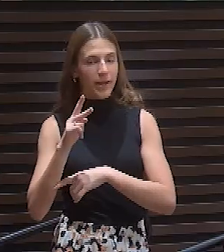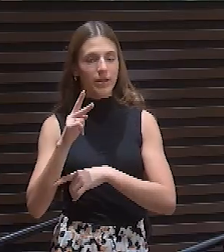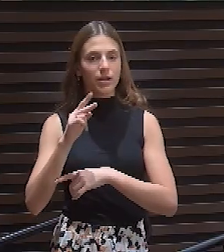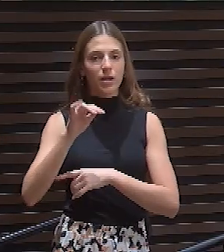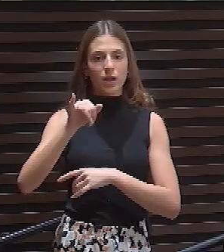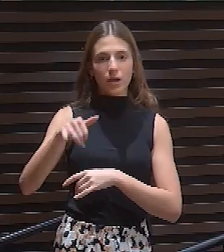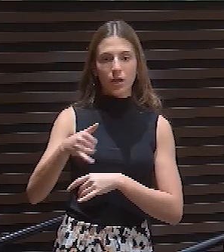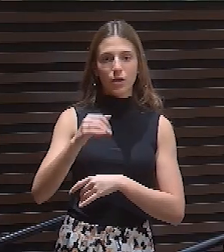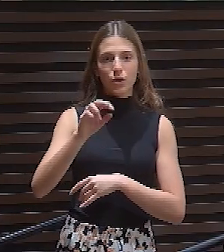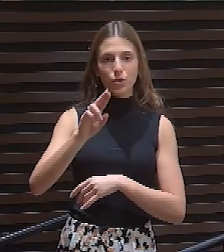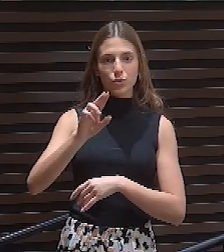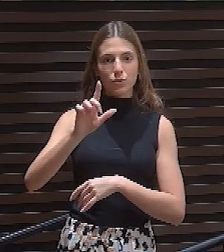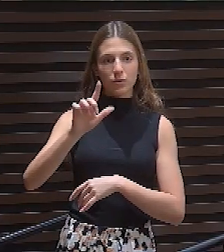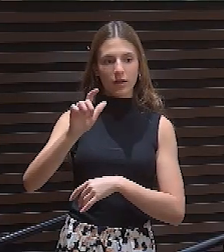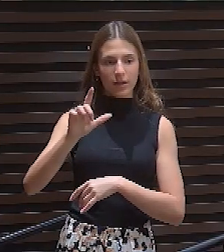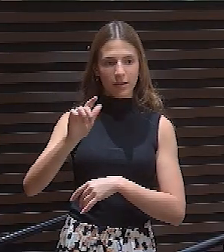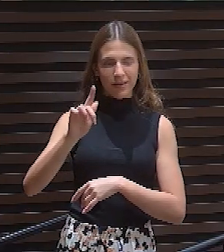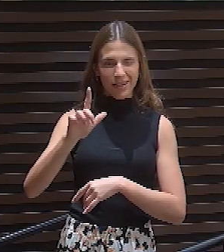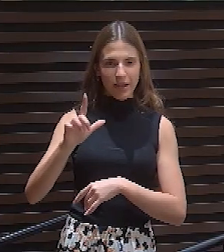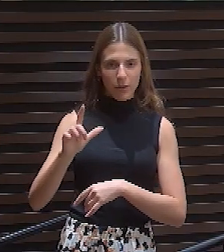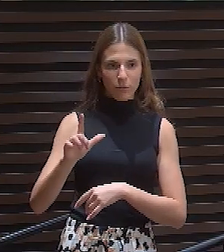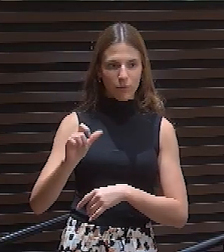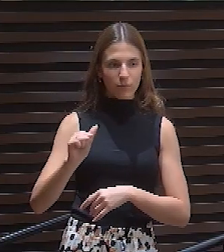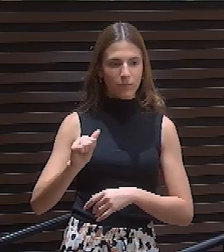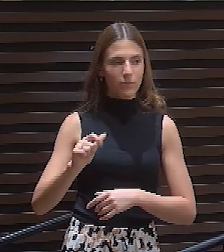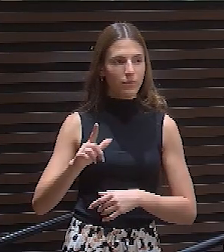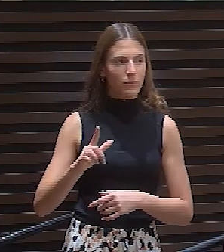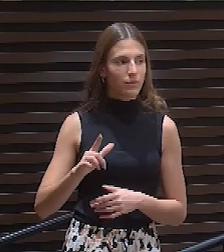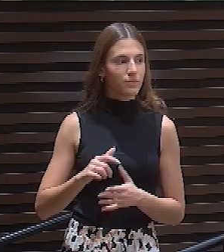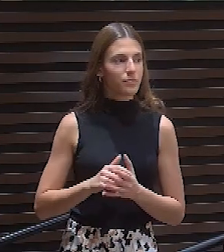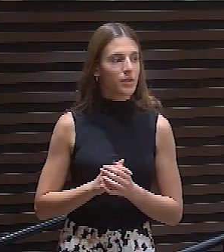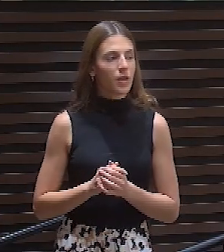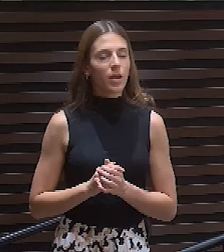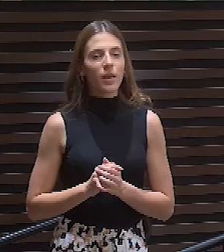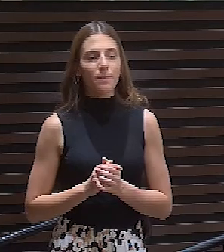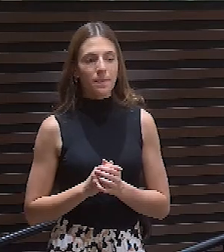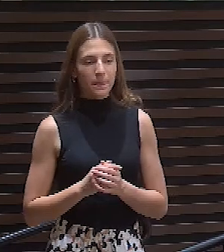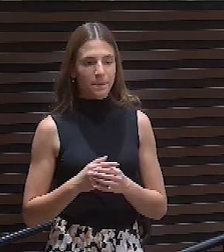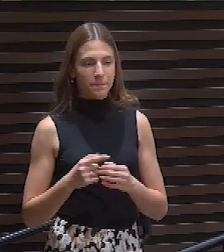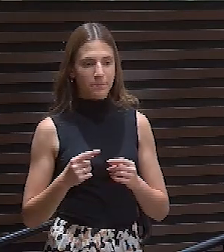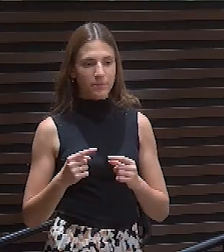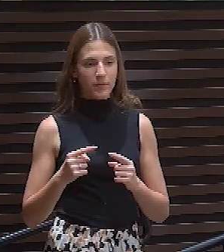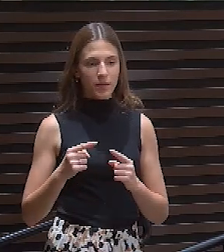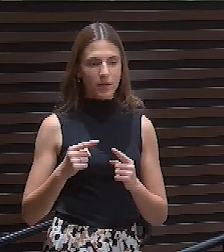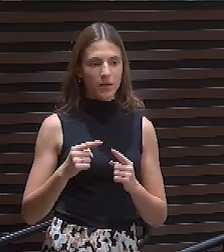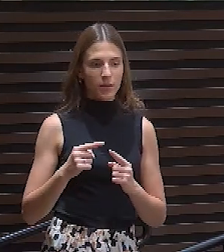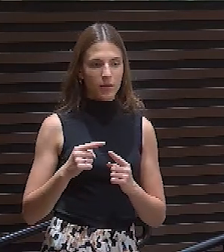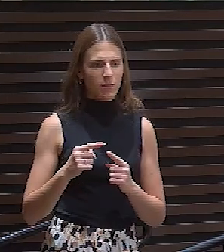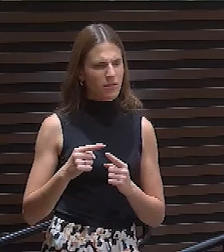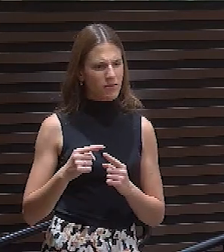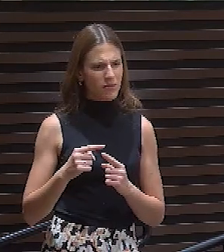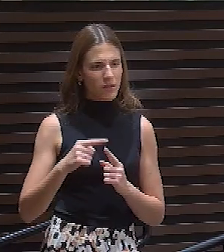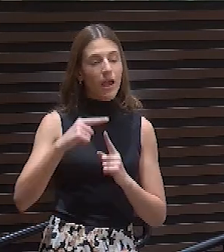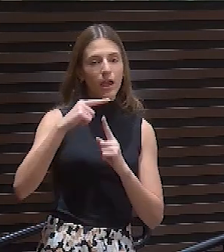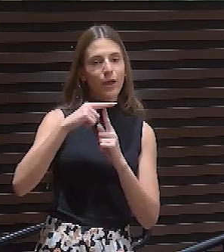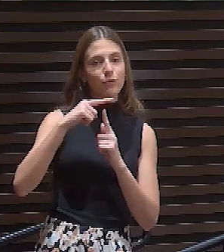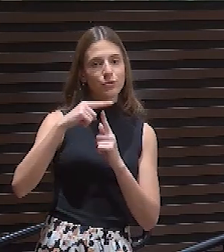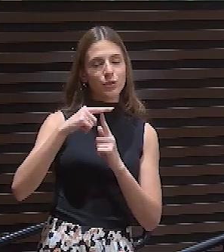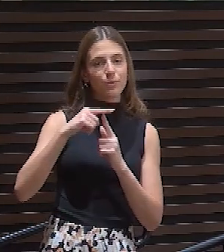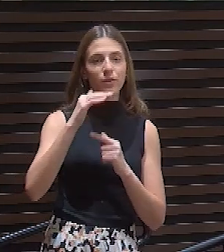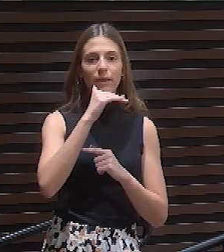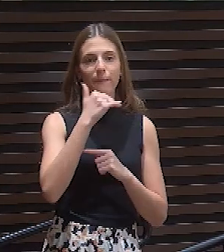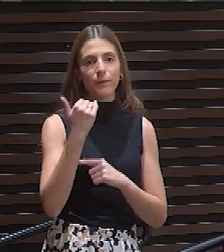Gilgal é um tipo da morte e ressurreição. Vamos abrir a Bíblia